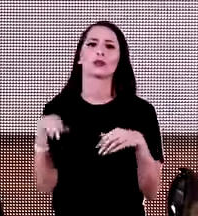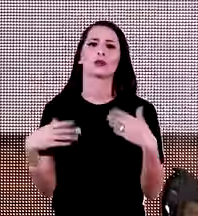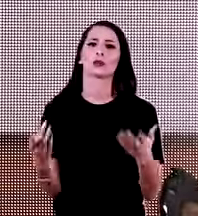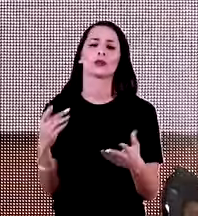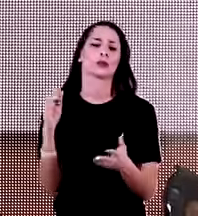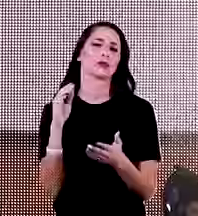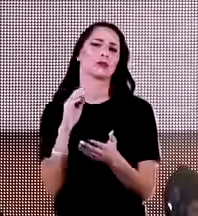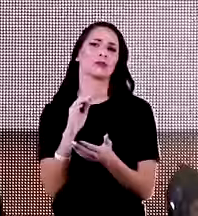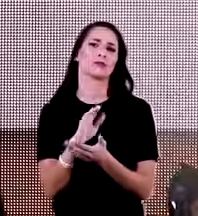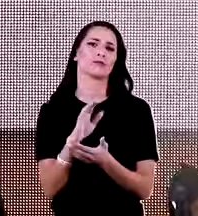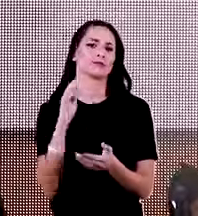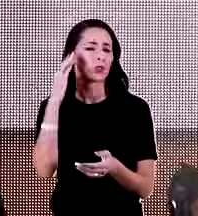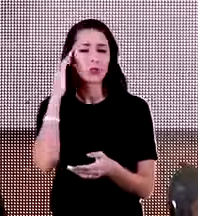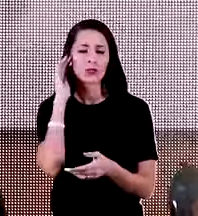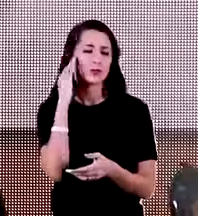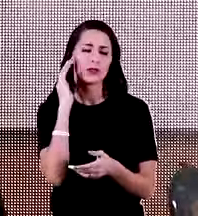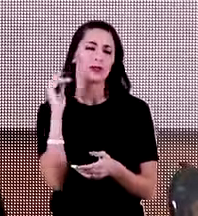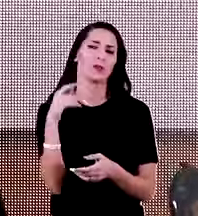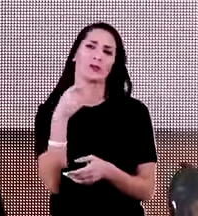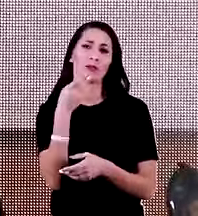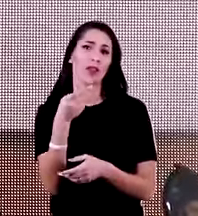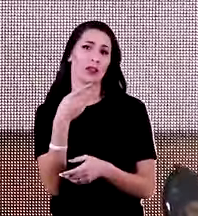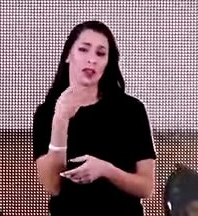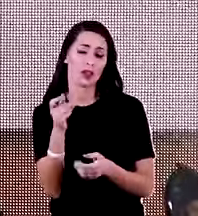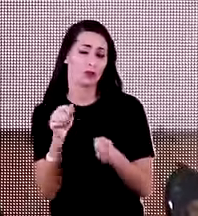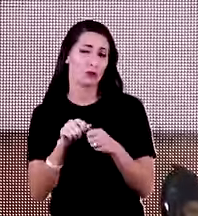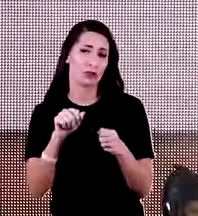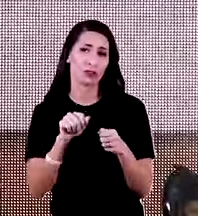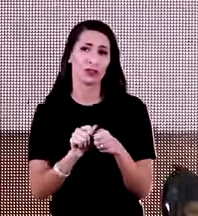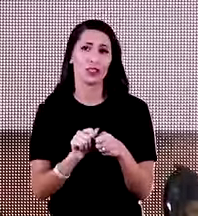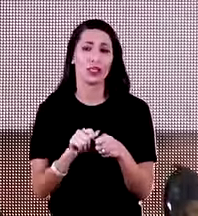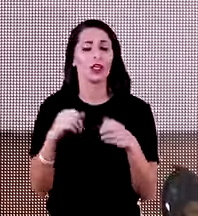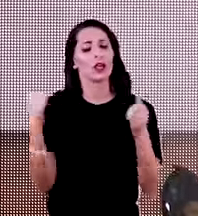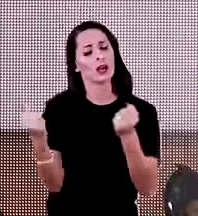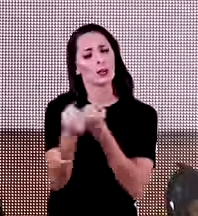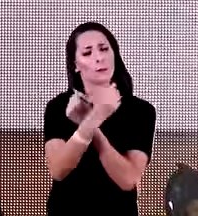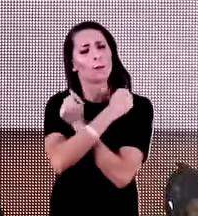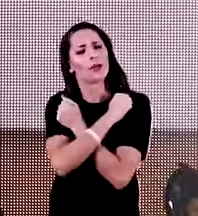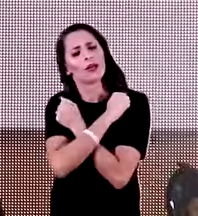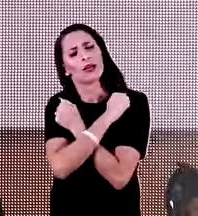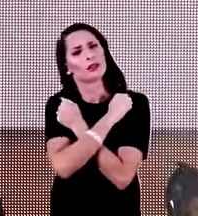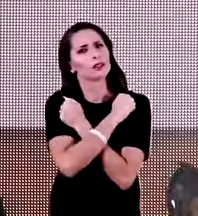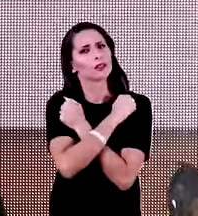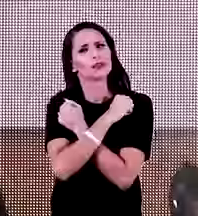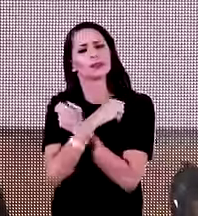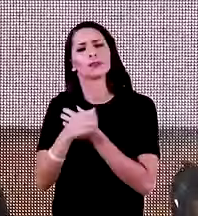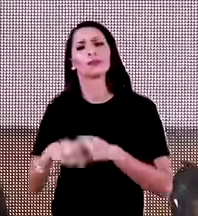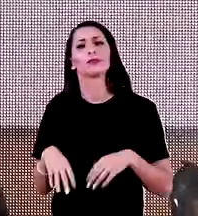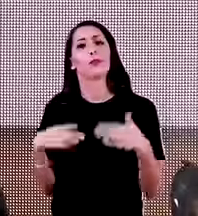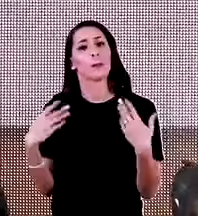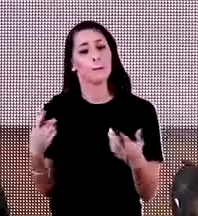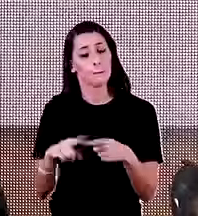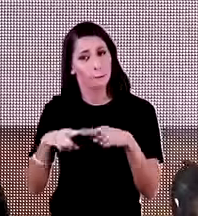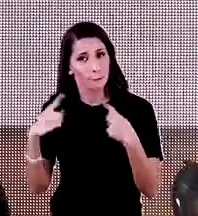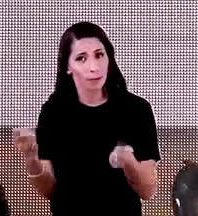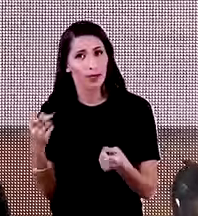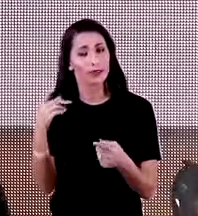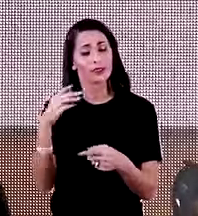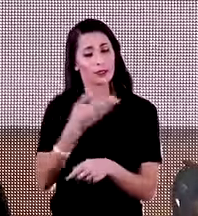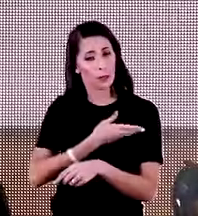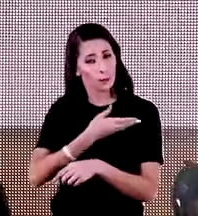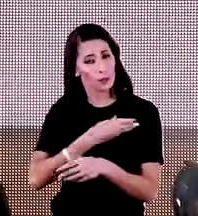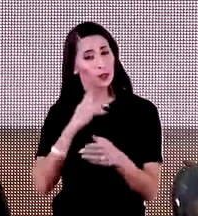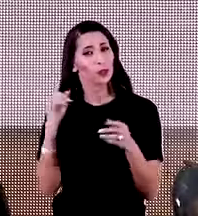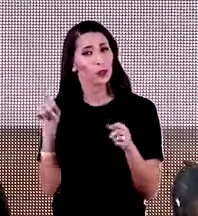É sentir a compaixão, é dar o abraço que precisa. Mas ser amigo também é trazer uma palavra de esperança. Quando